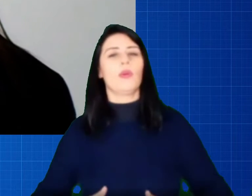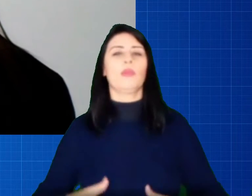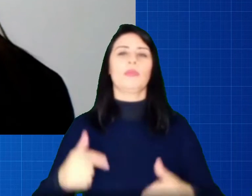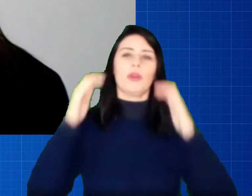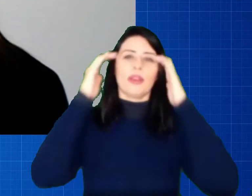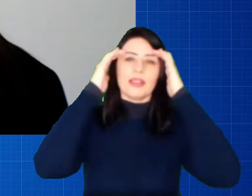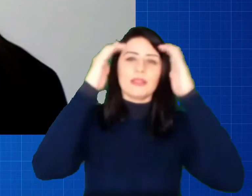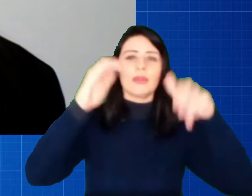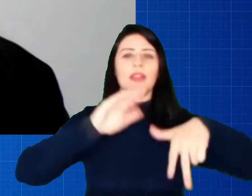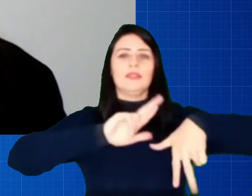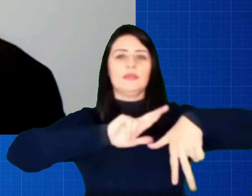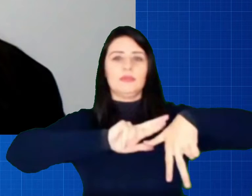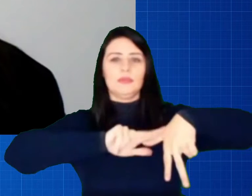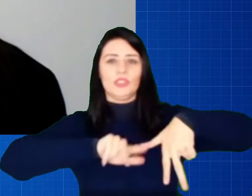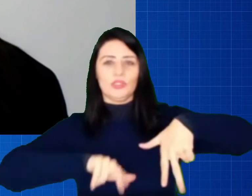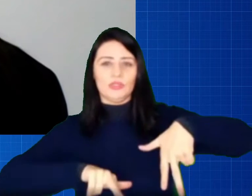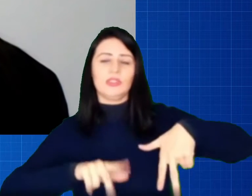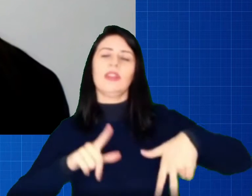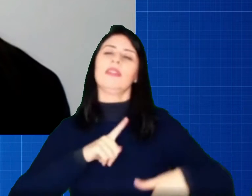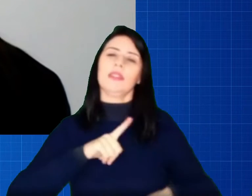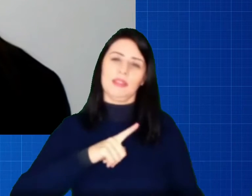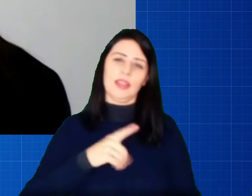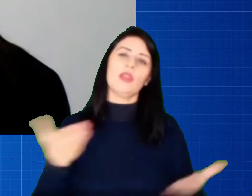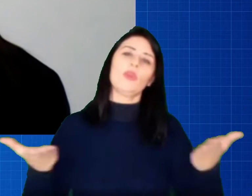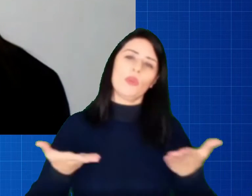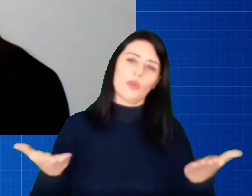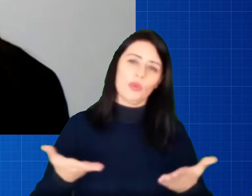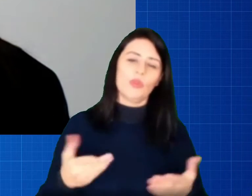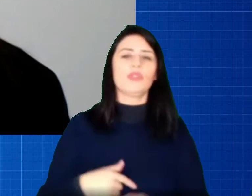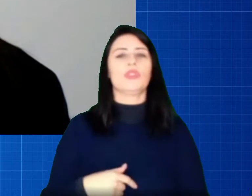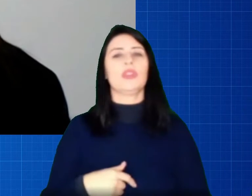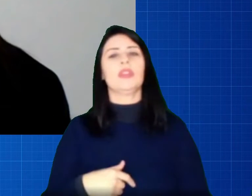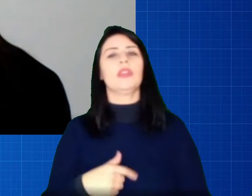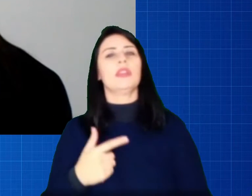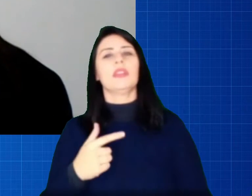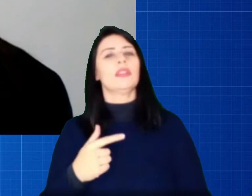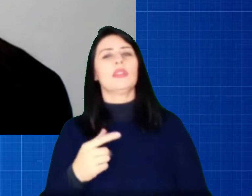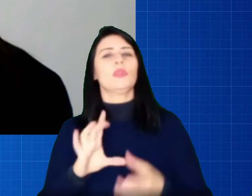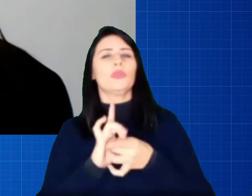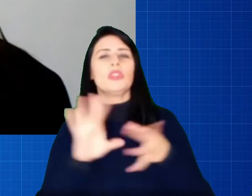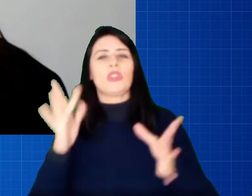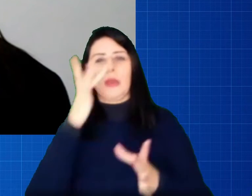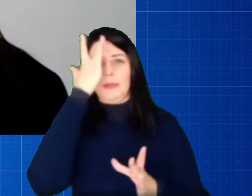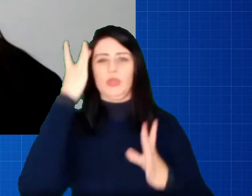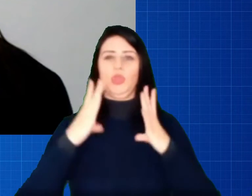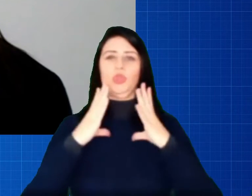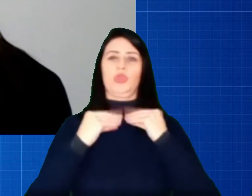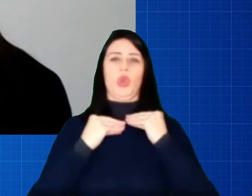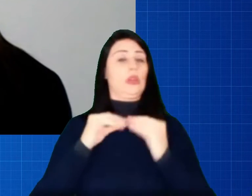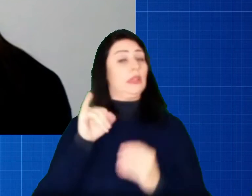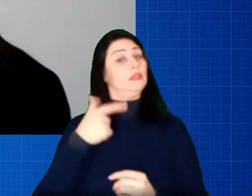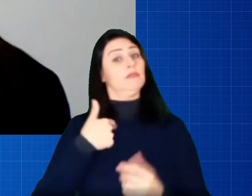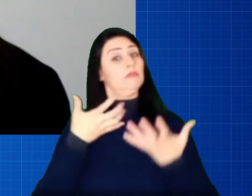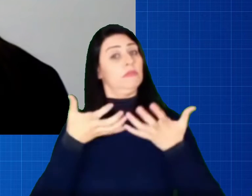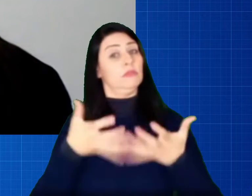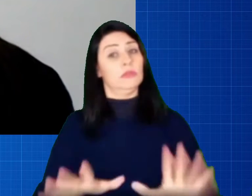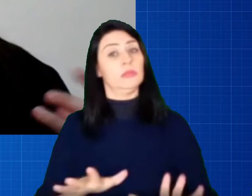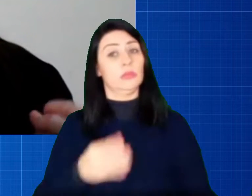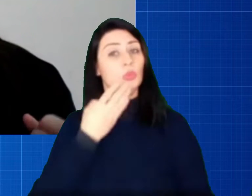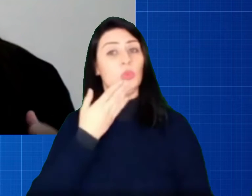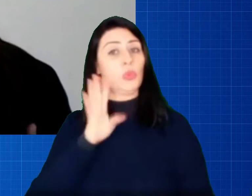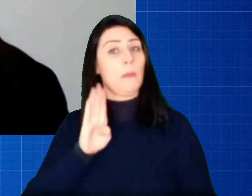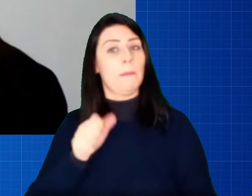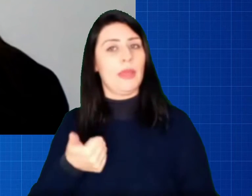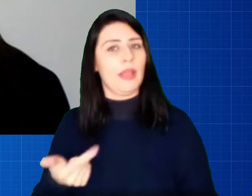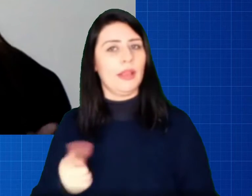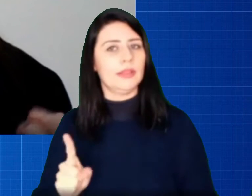escolhas, saber, né, como cuidar do seu corpo, respeitar a diversidade, que a gente tem muito hoje em dia, né, não deixar que outras